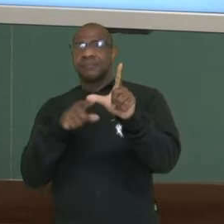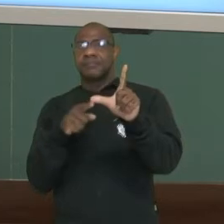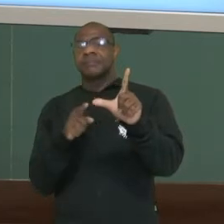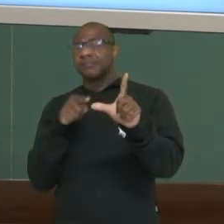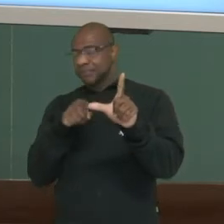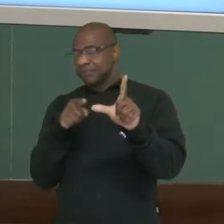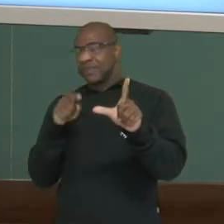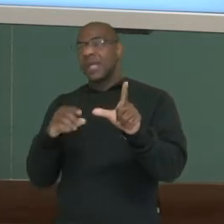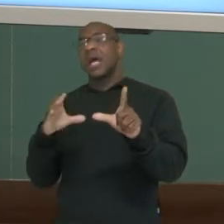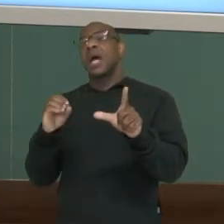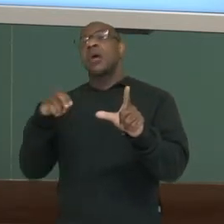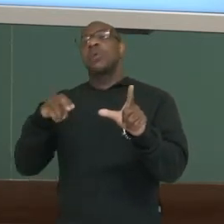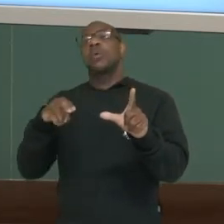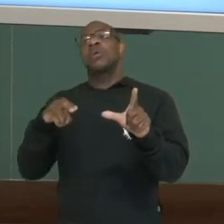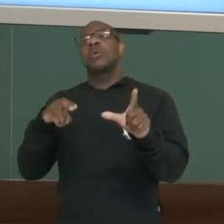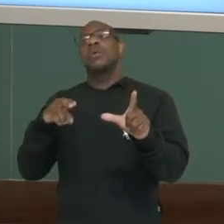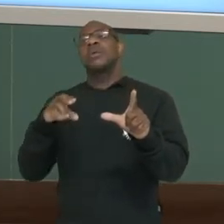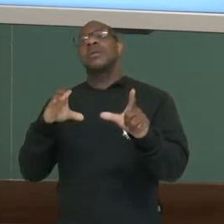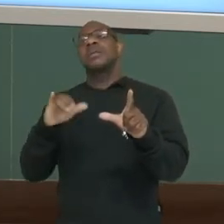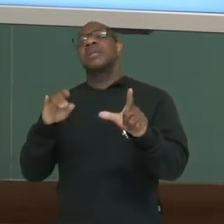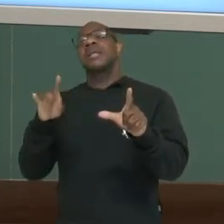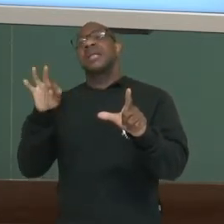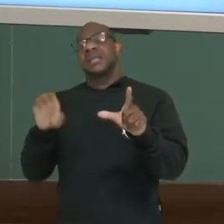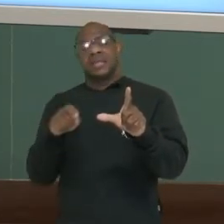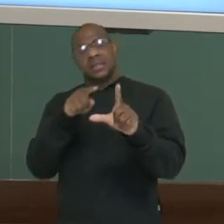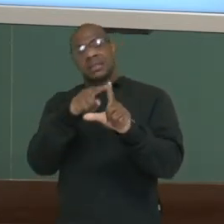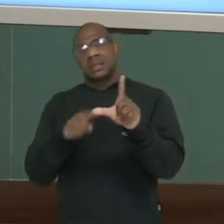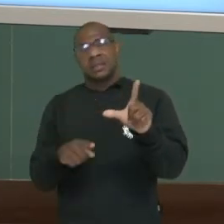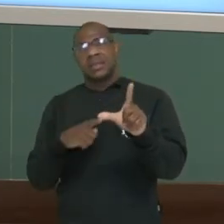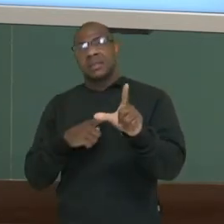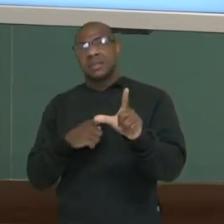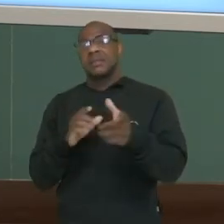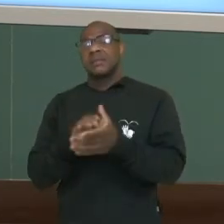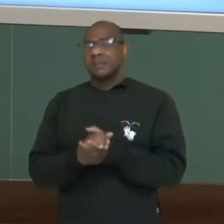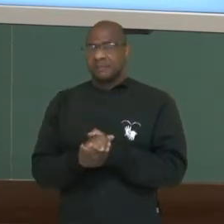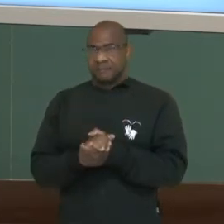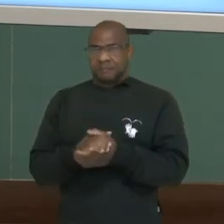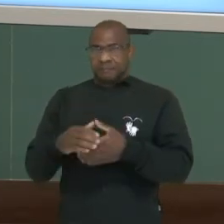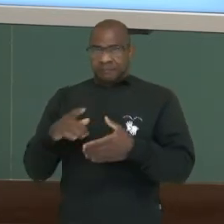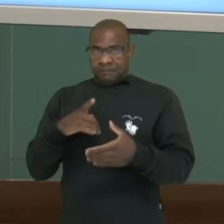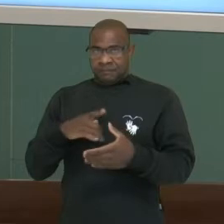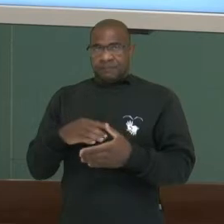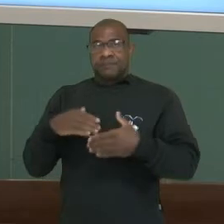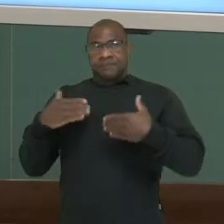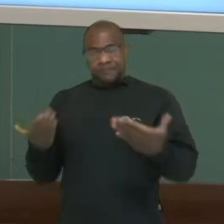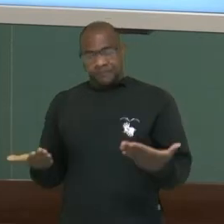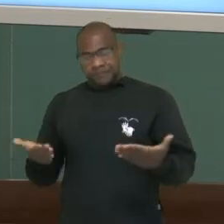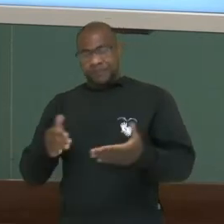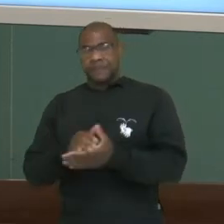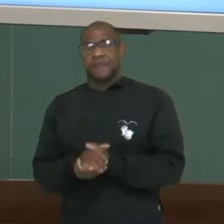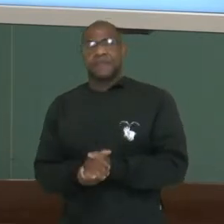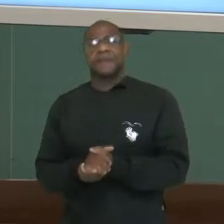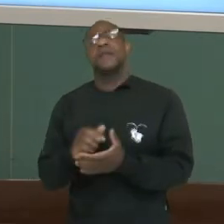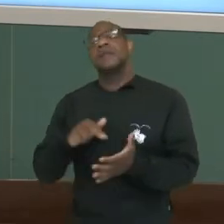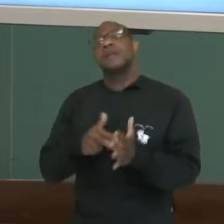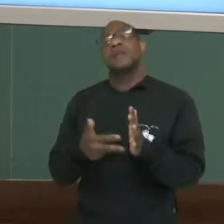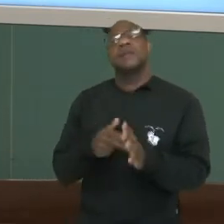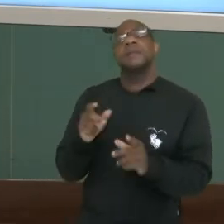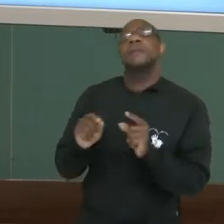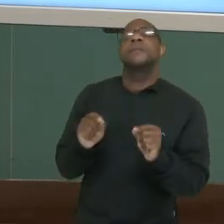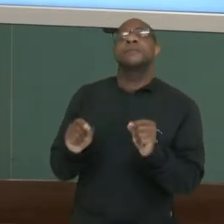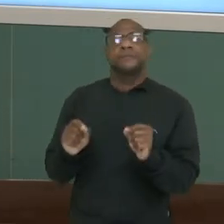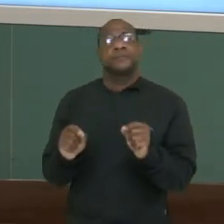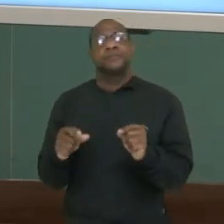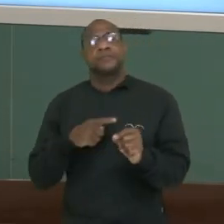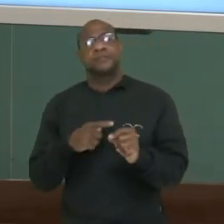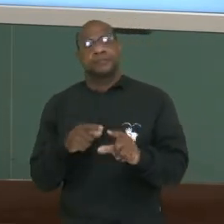são coincidentes não são paralelas também, elas têm a mesma condição de paralelidade. Porque o que significa a paralelidade?